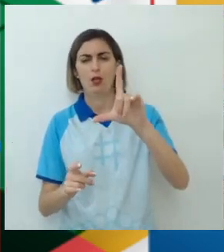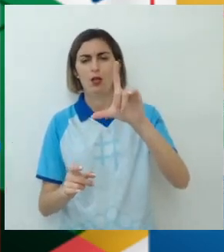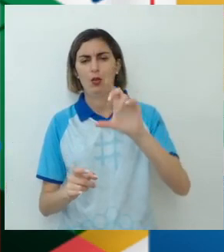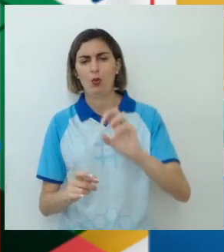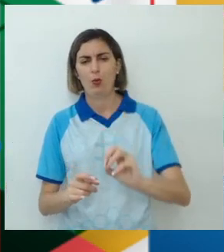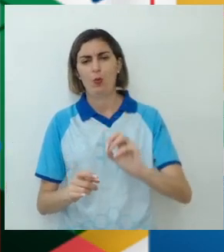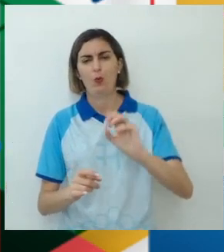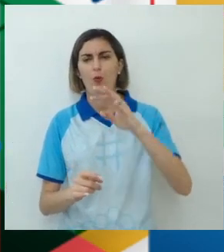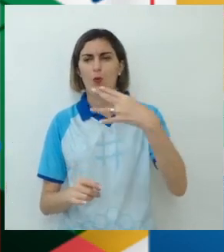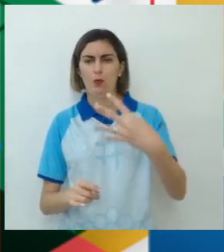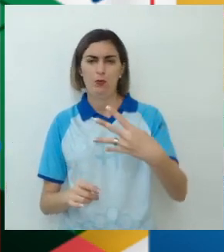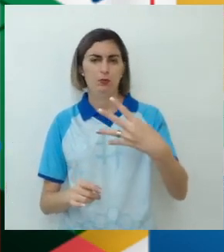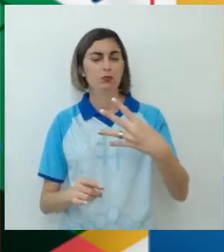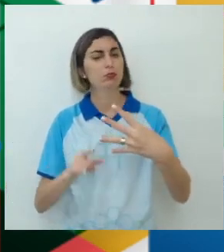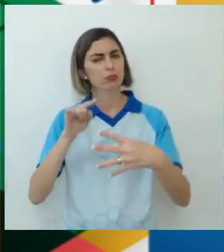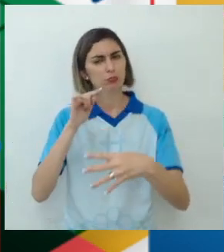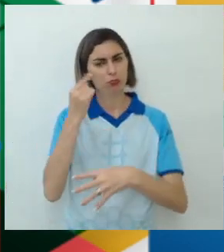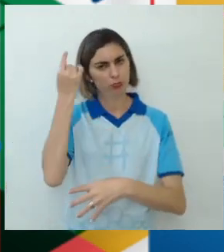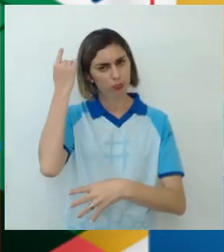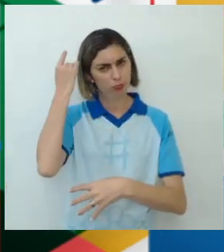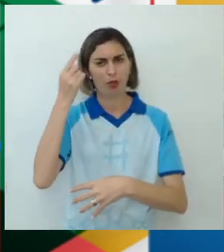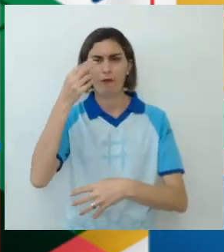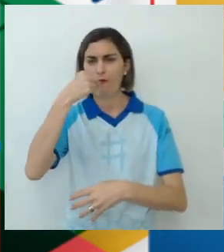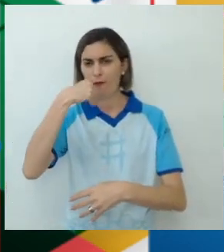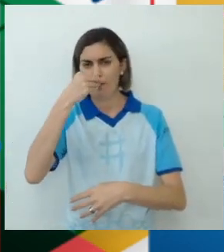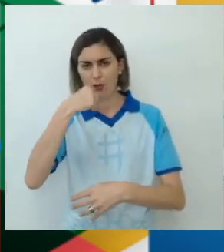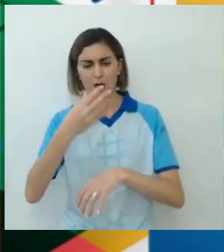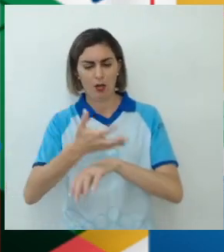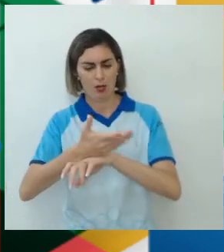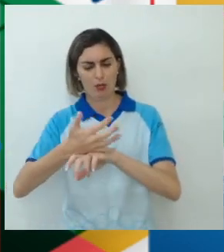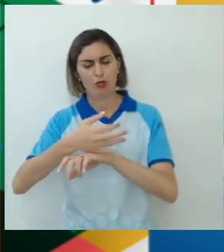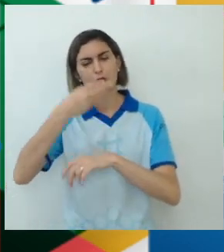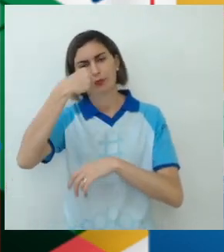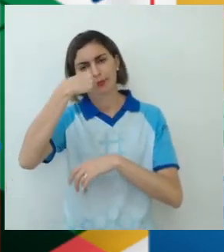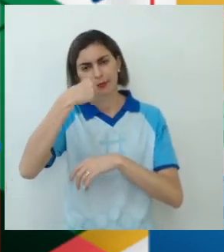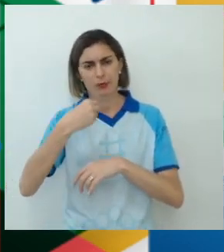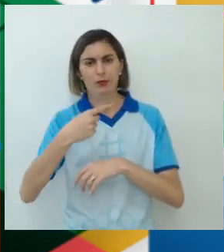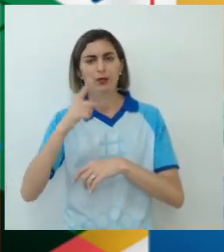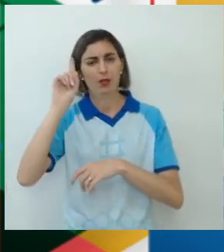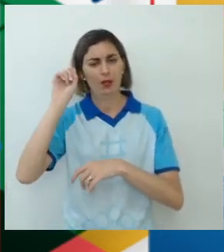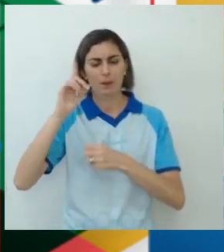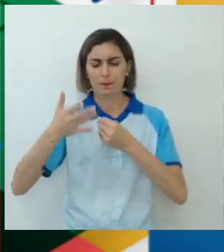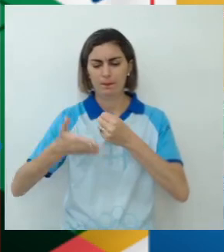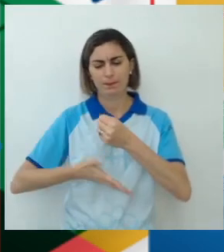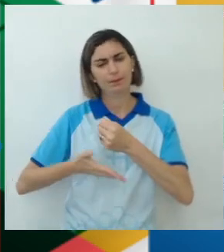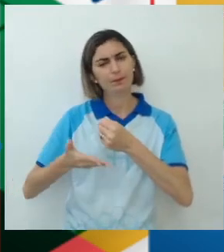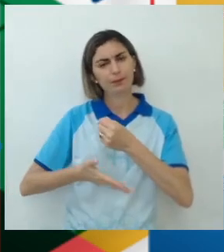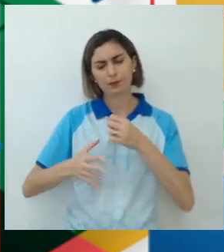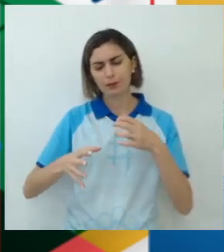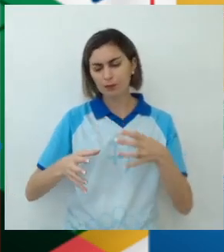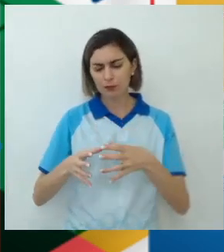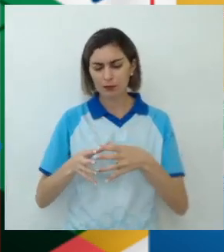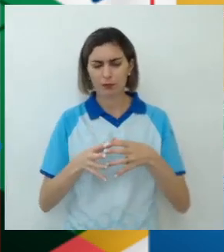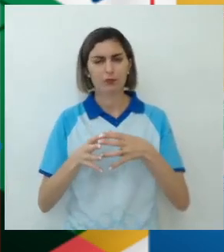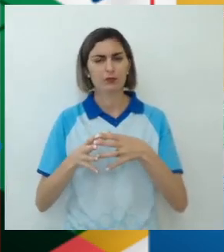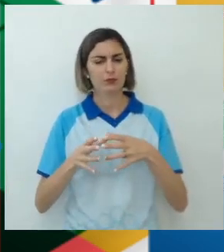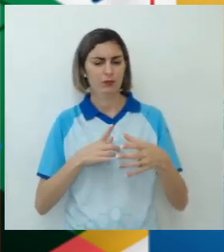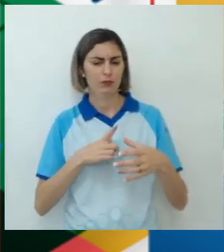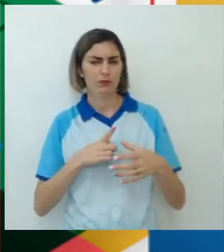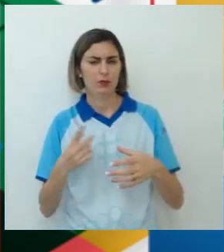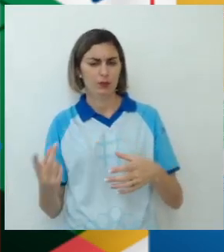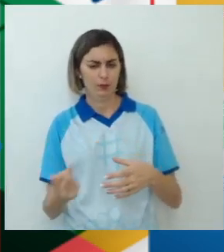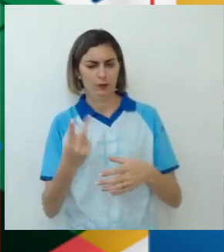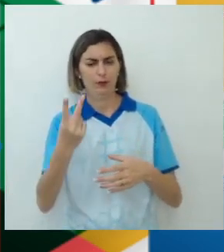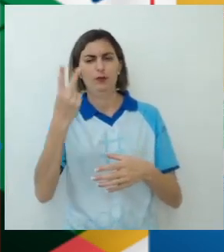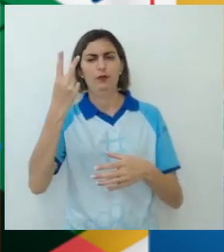HClO4. É considerado um ácido fraco, uma vez que a sua base conjugada possui um valor